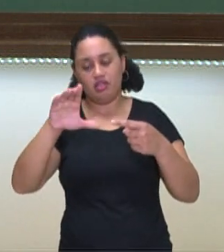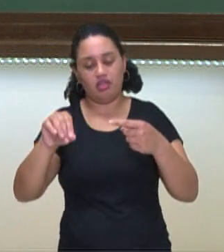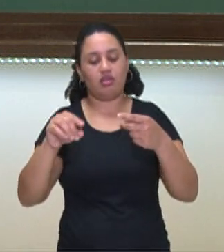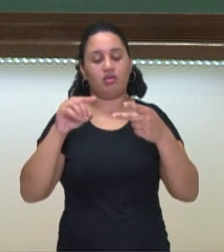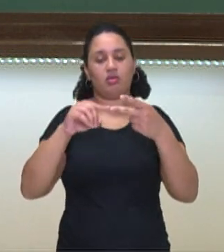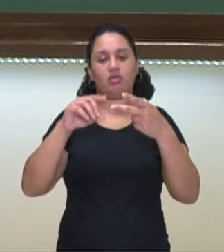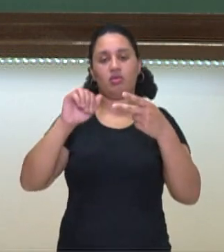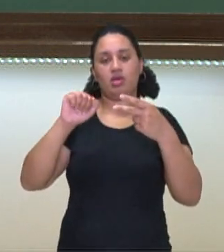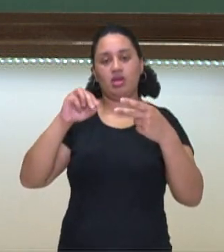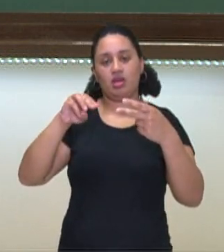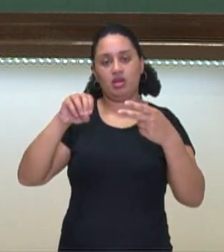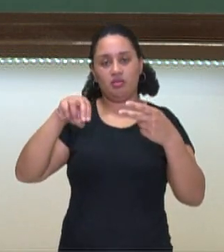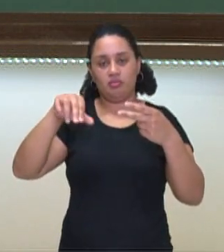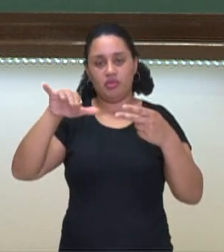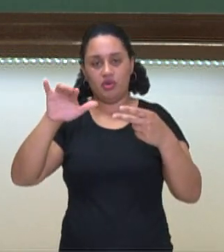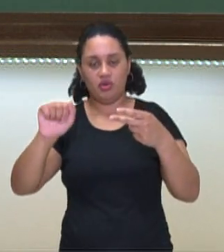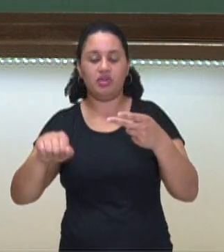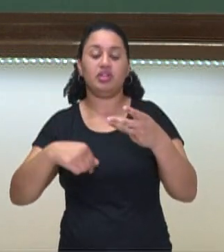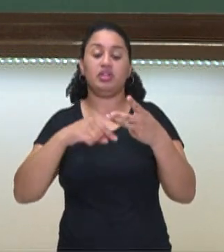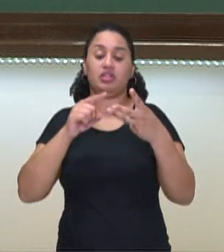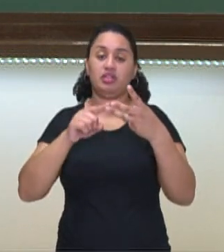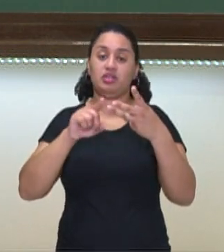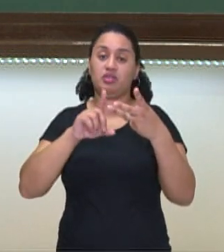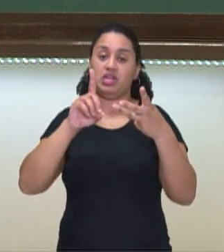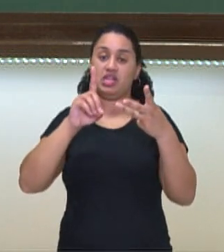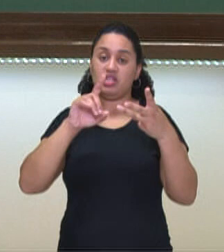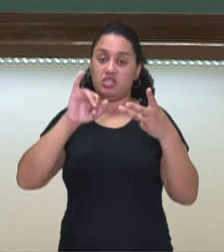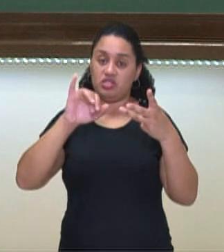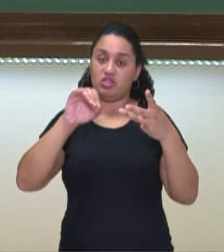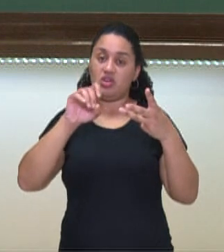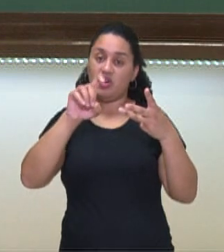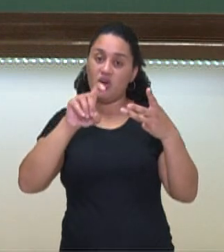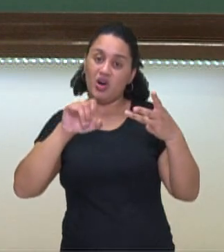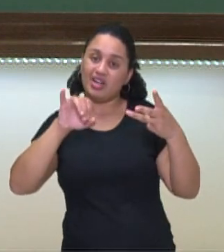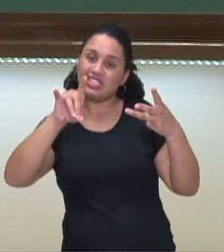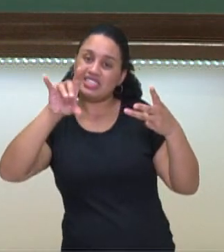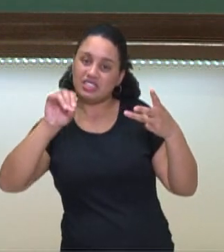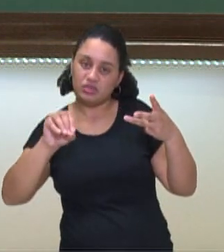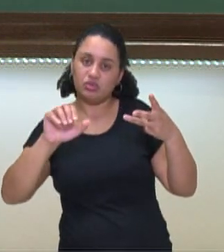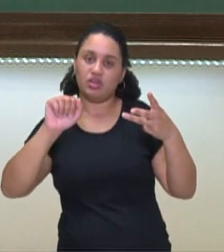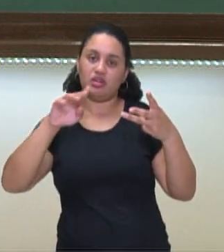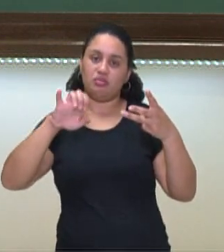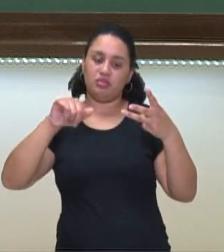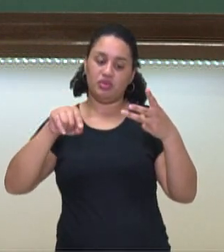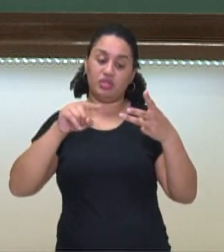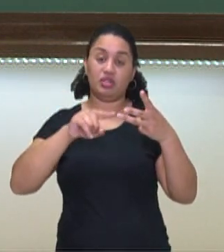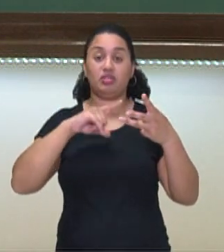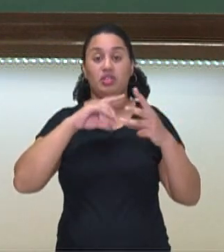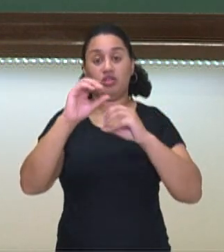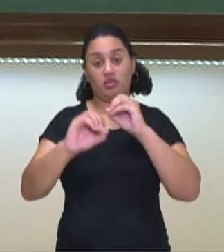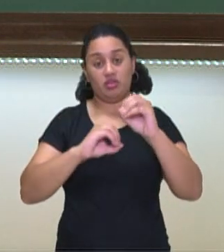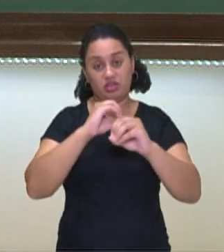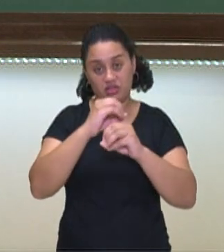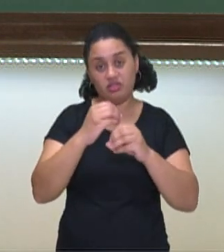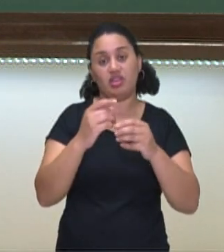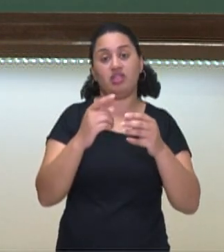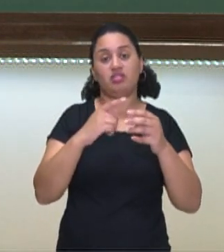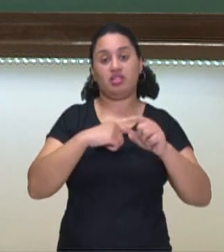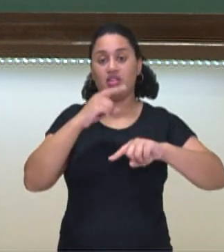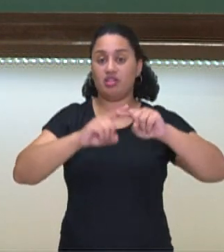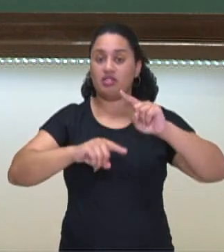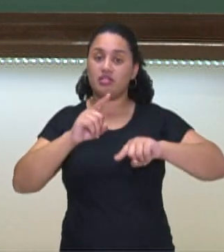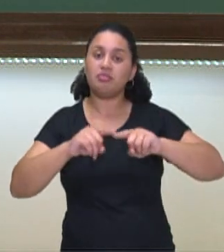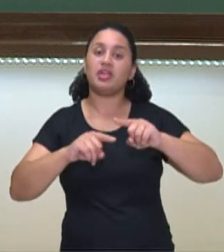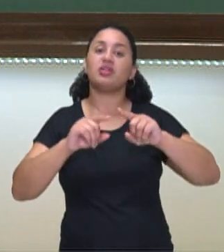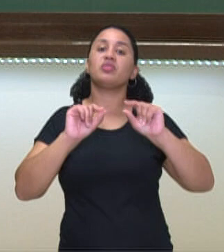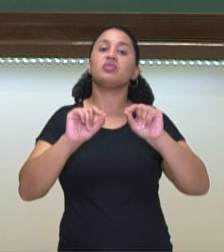sobre dióxido de amônia, então eu tenho oxigênio. Eu falei sobre óxido de zinco, eu tenho oxigênio, eu tenho elemento químico